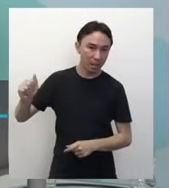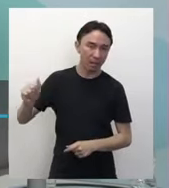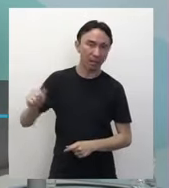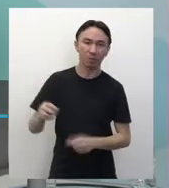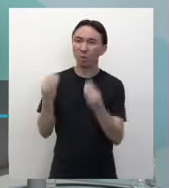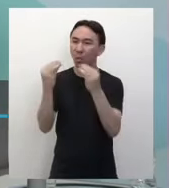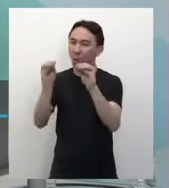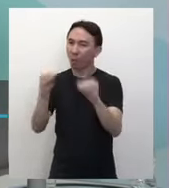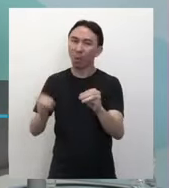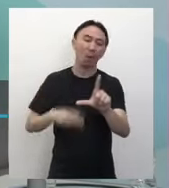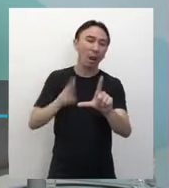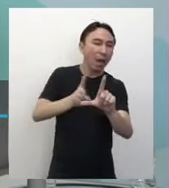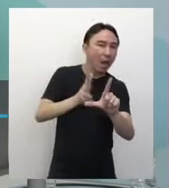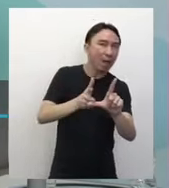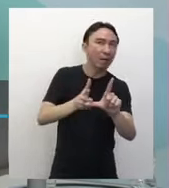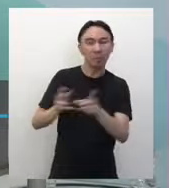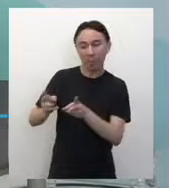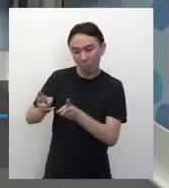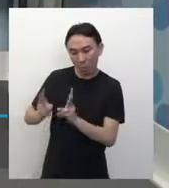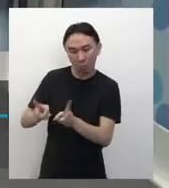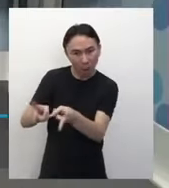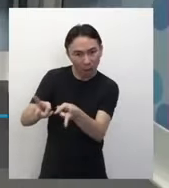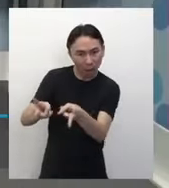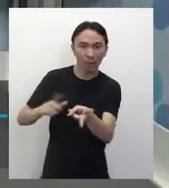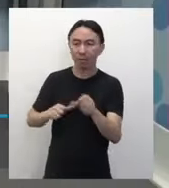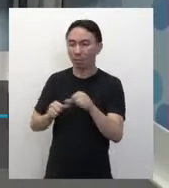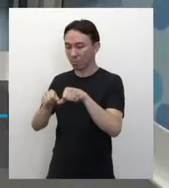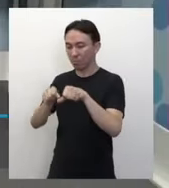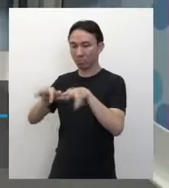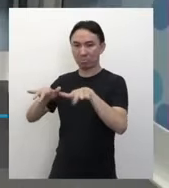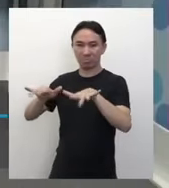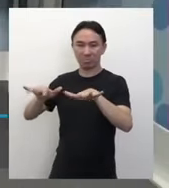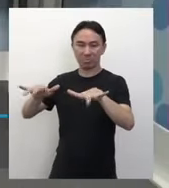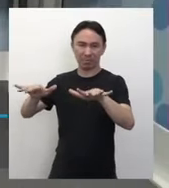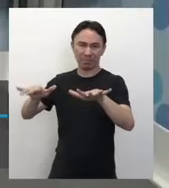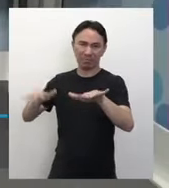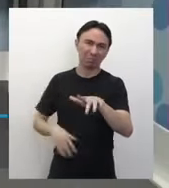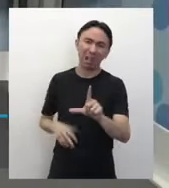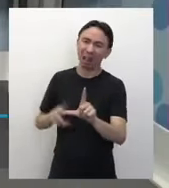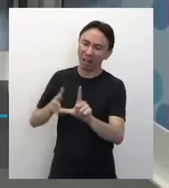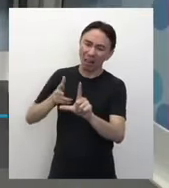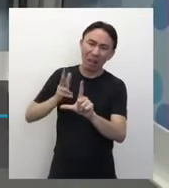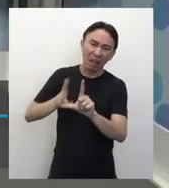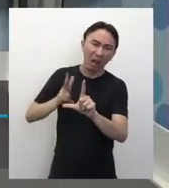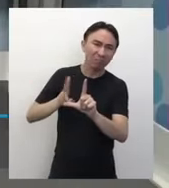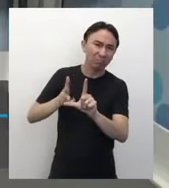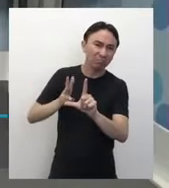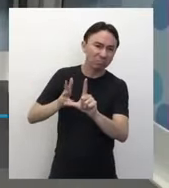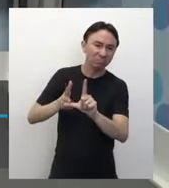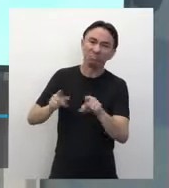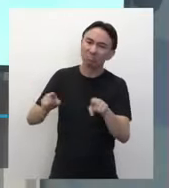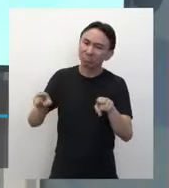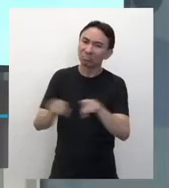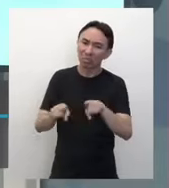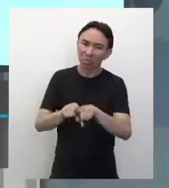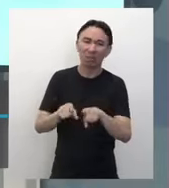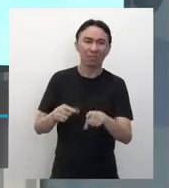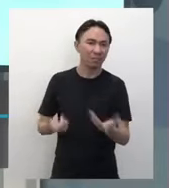e pandemia. Isso. Vamos lá, então. Lives também, né? Uma palavra aí, um estrangeirismo, né,